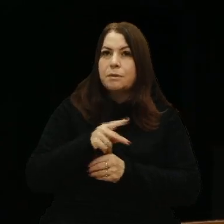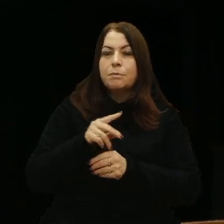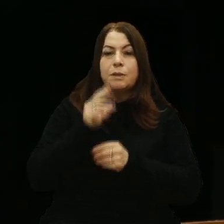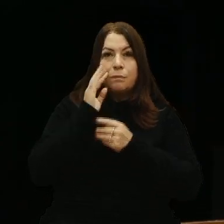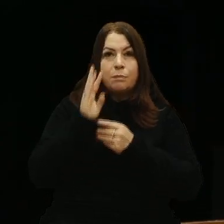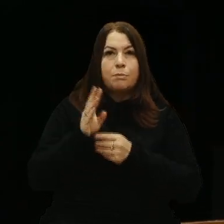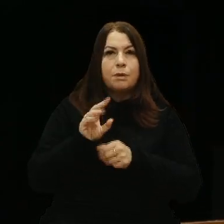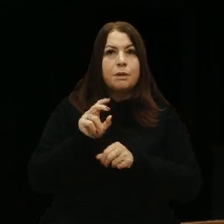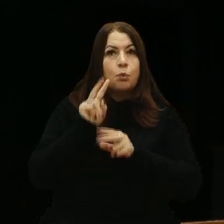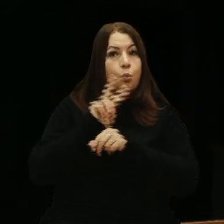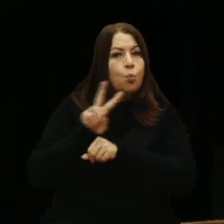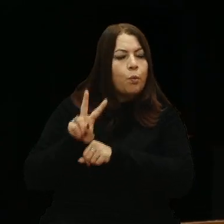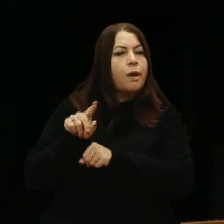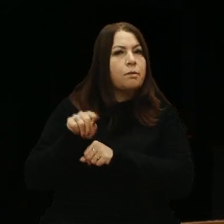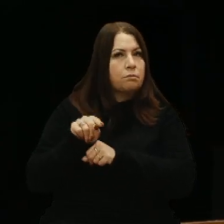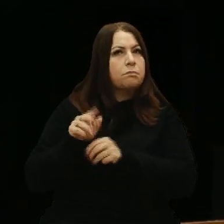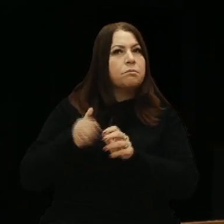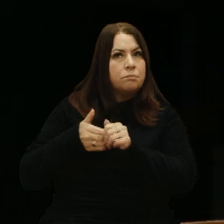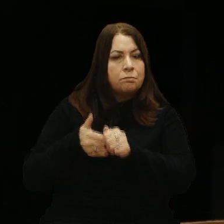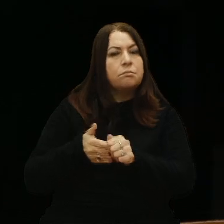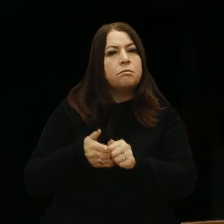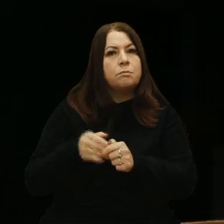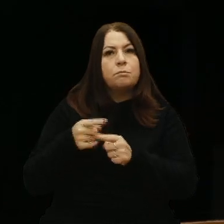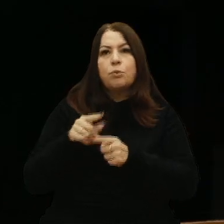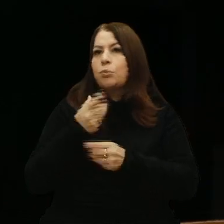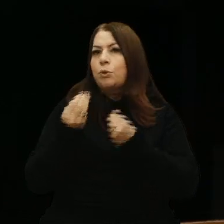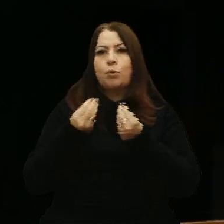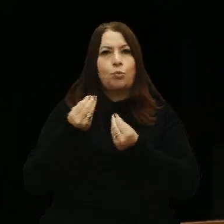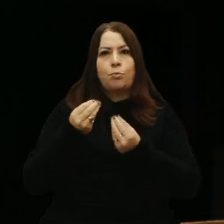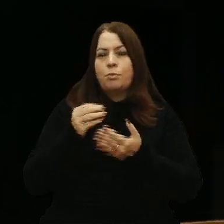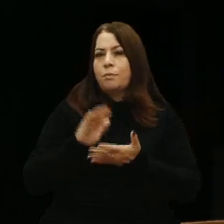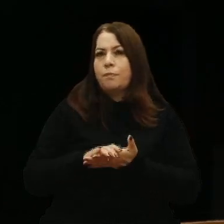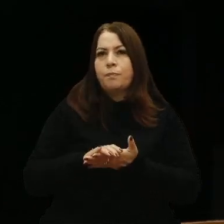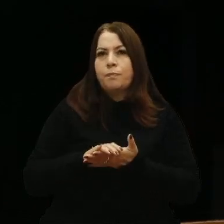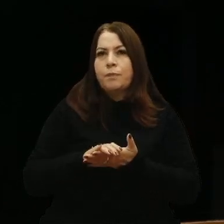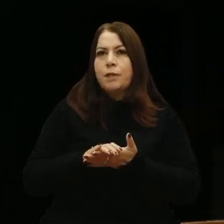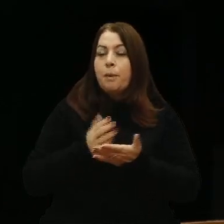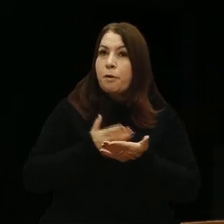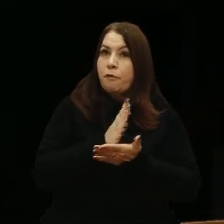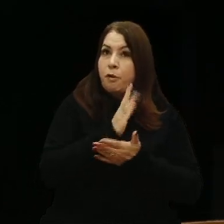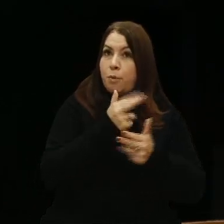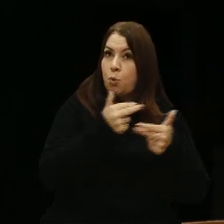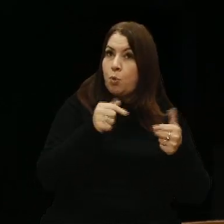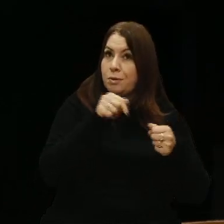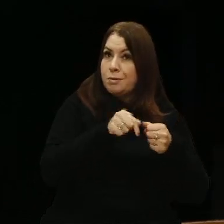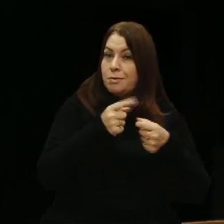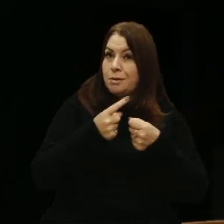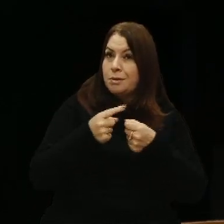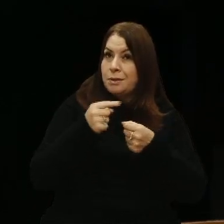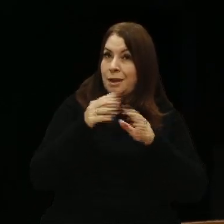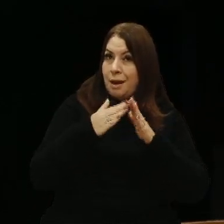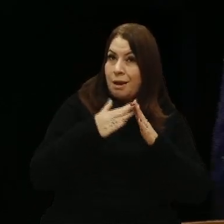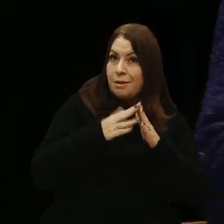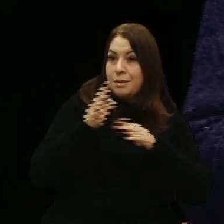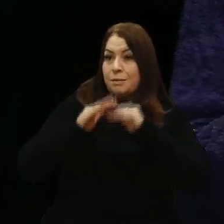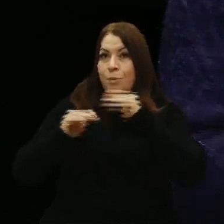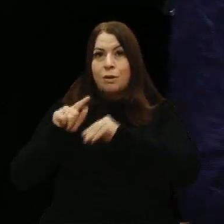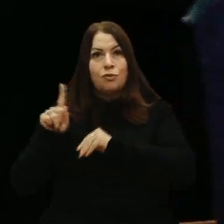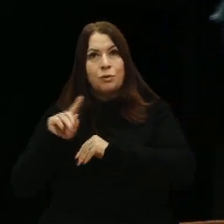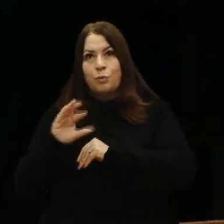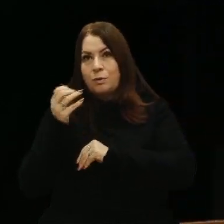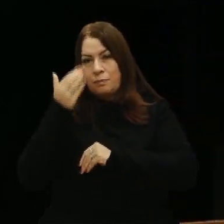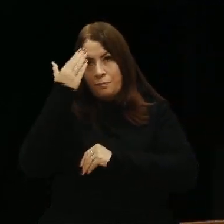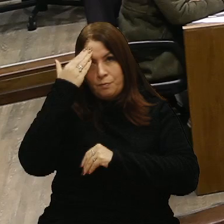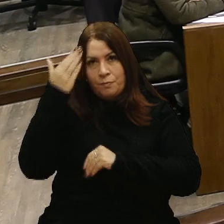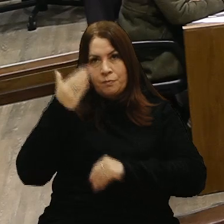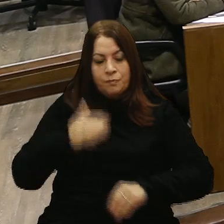ficaremos vigilantes, vamos acompanhar, porque não dá mais para a gente aprovar uma coisa nessa casa e, na prática, ela não acontecer.